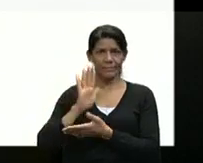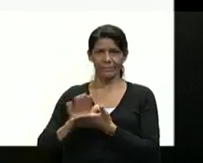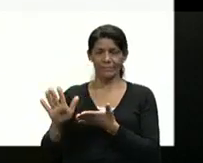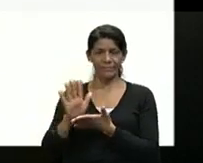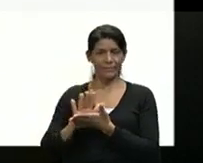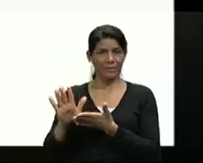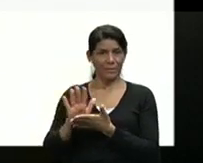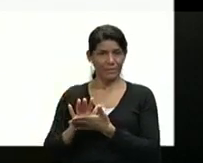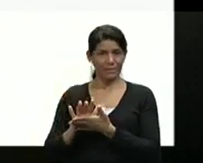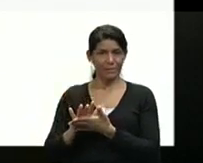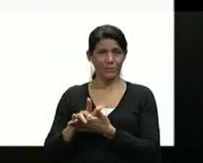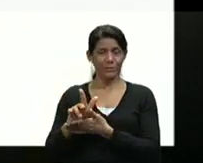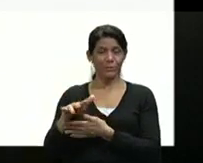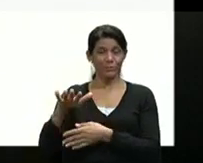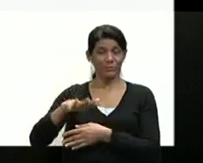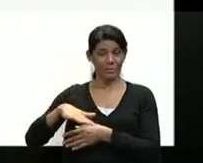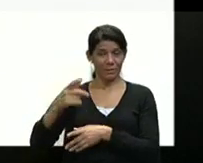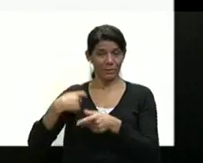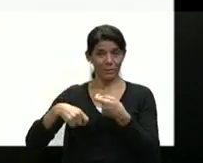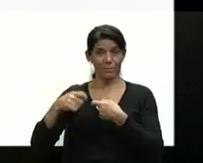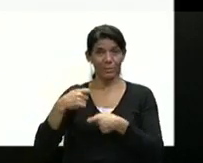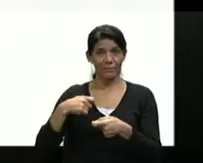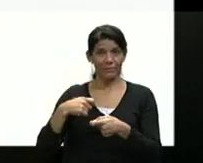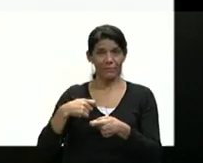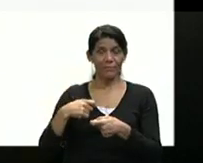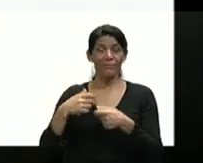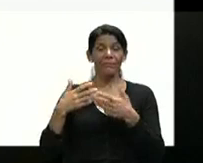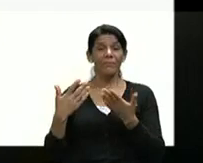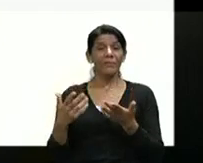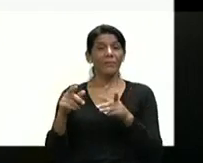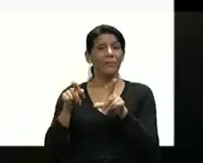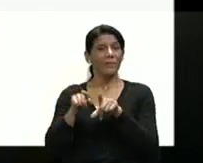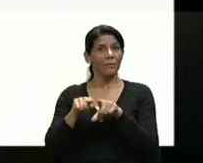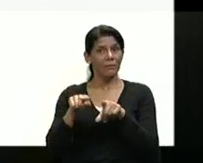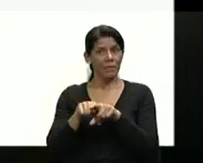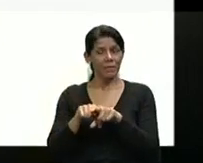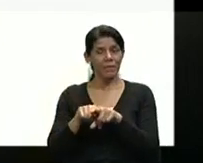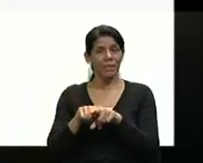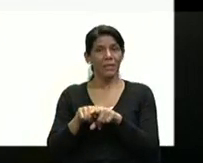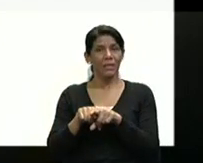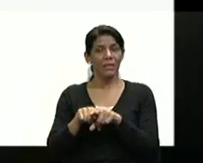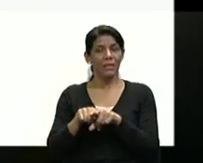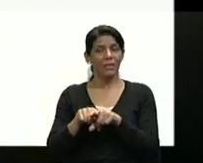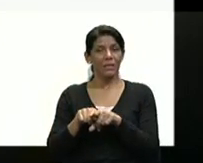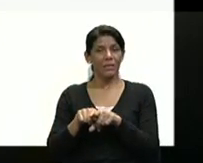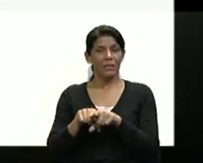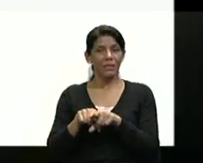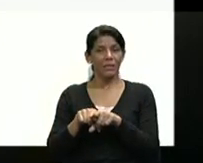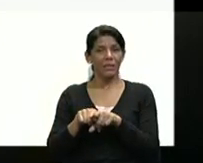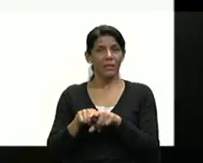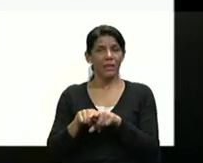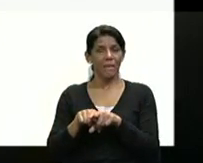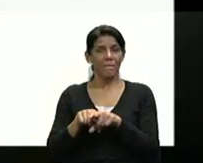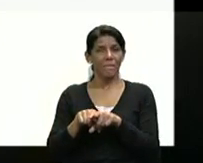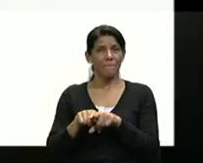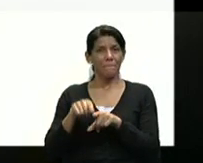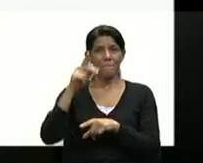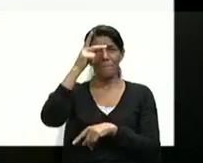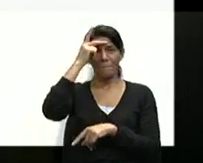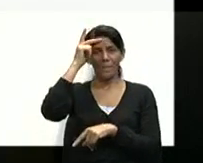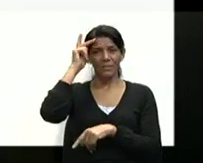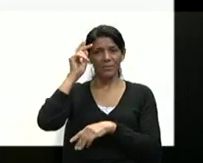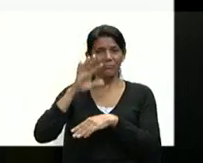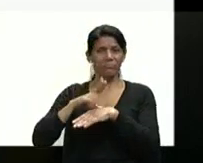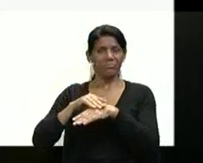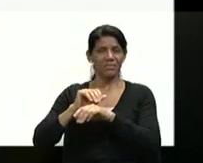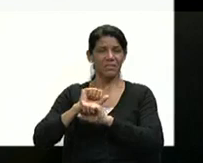grande nas condições socioeconômicas, assim como uma elevada taxa de incapacidade.